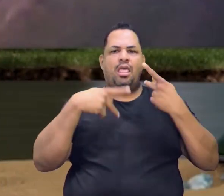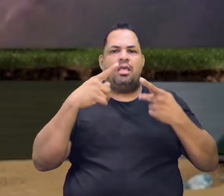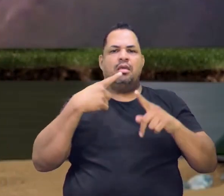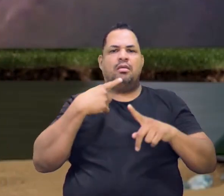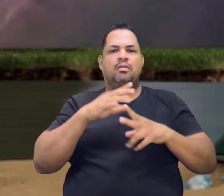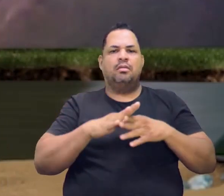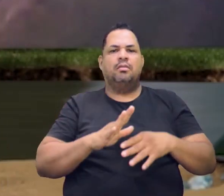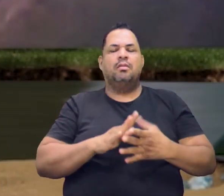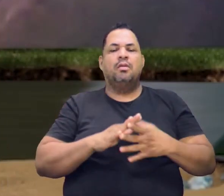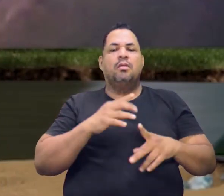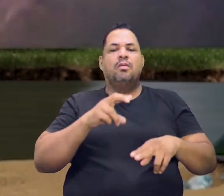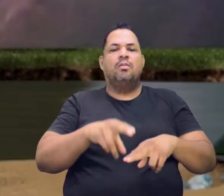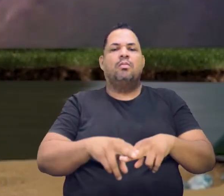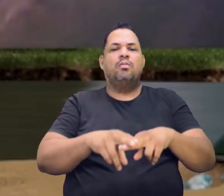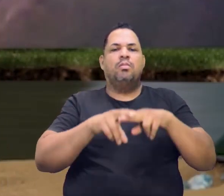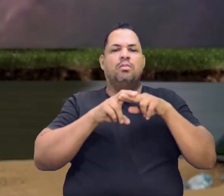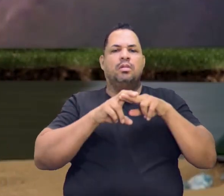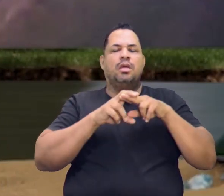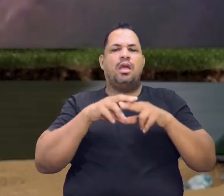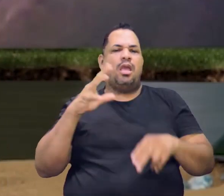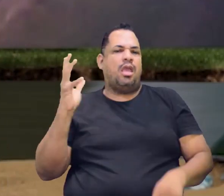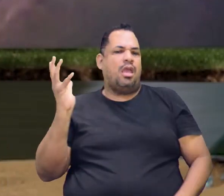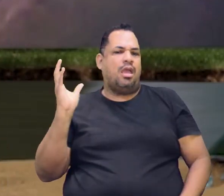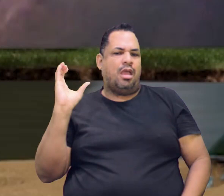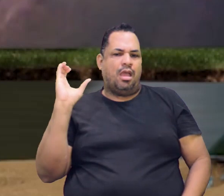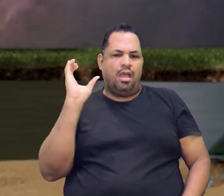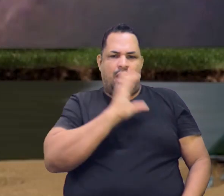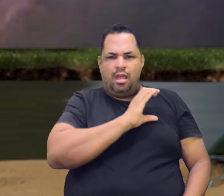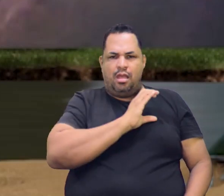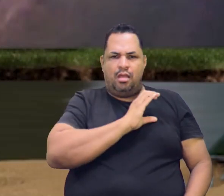Por isso que a carreira do Rondon é meteórica.